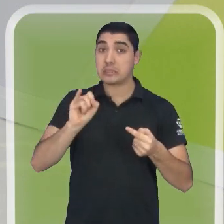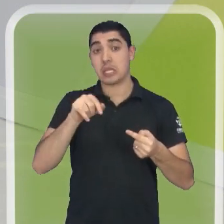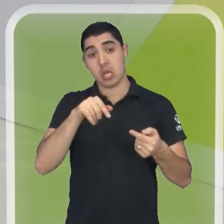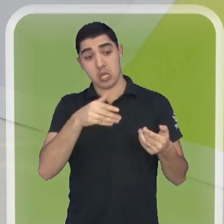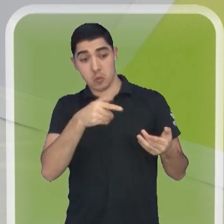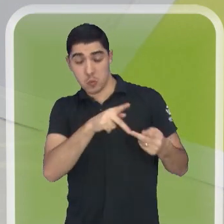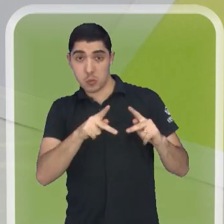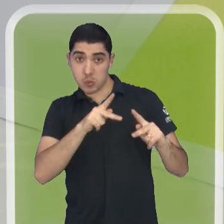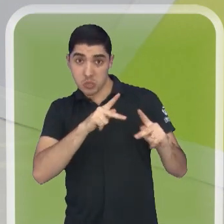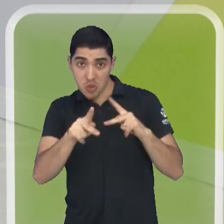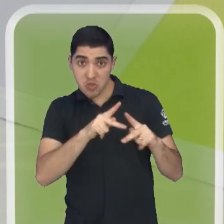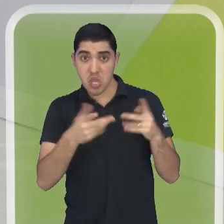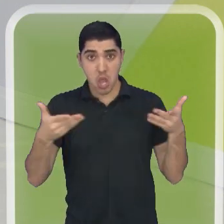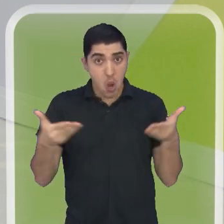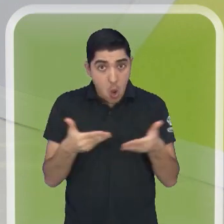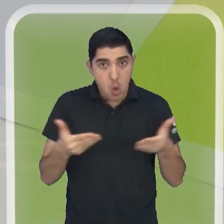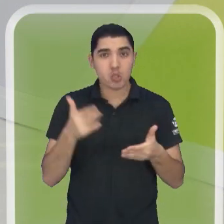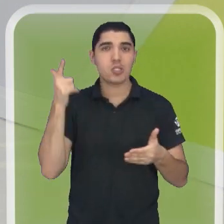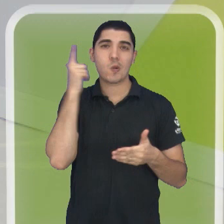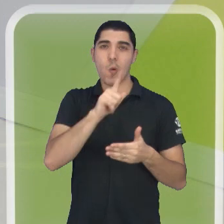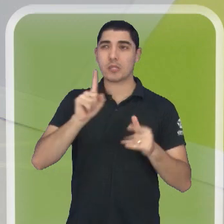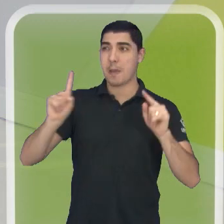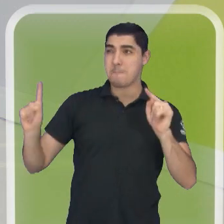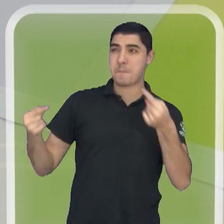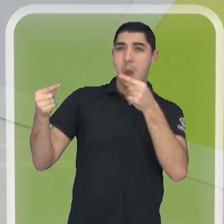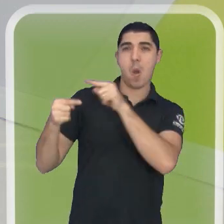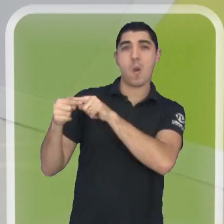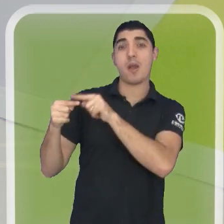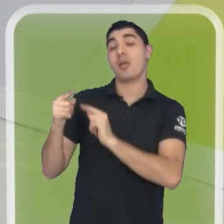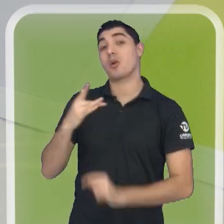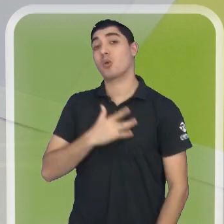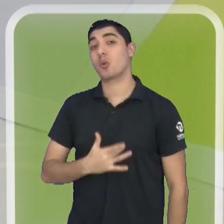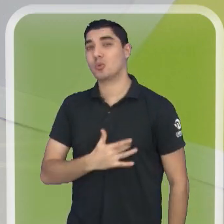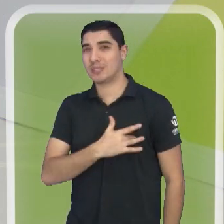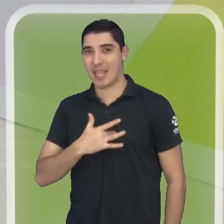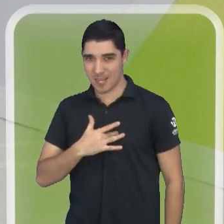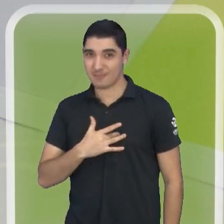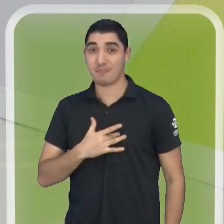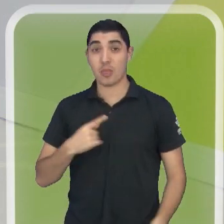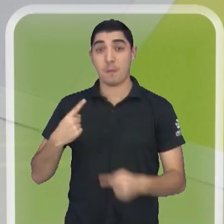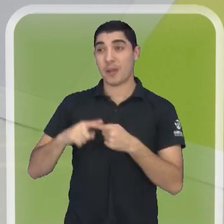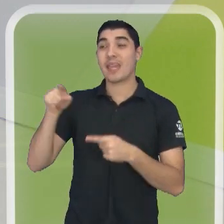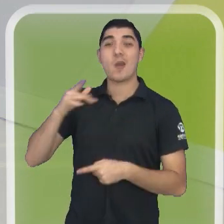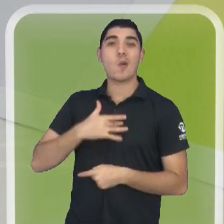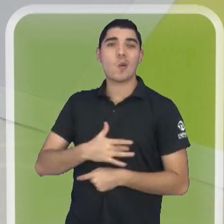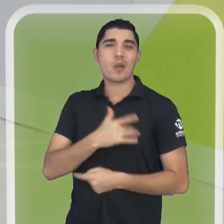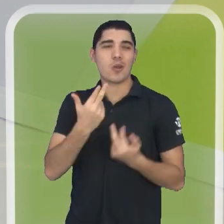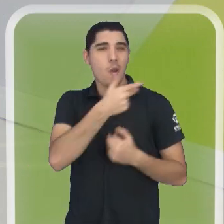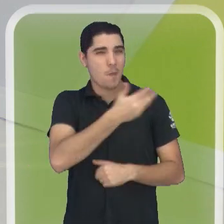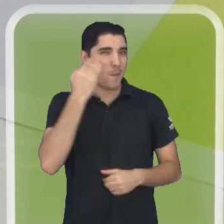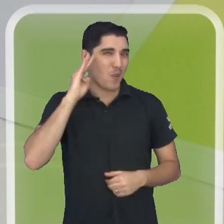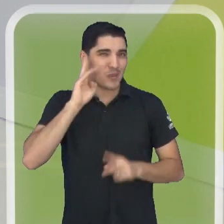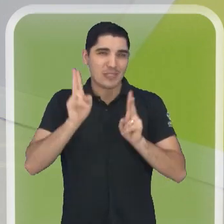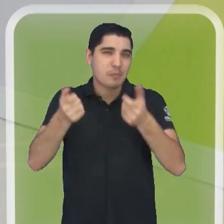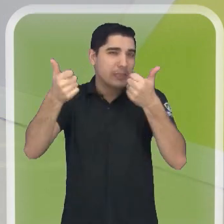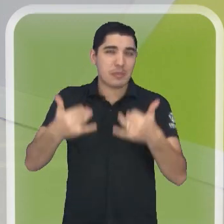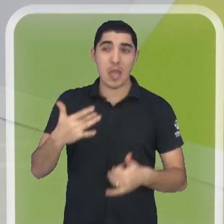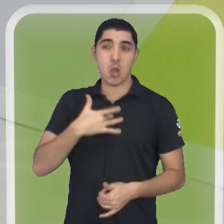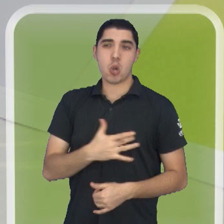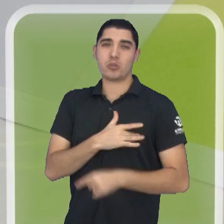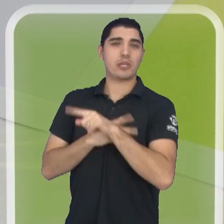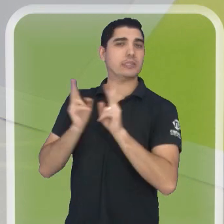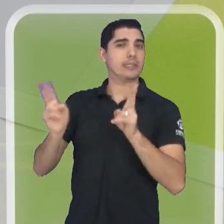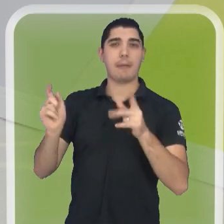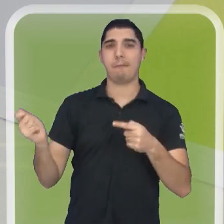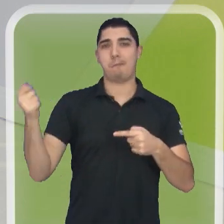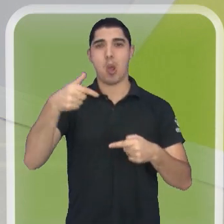time para poder brigar com o Cruzeiro, que certamente, como o Brunão fala, né, é o Cruzeiro e mais um nas finais dos campeonatos de vôlei que disputa aqui no